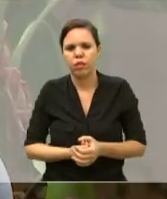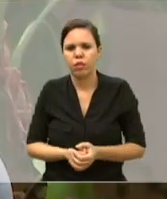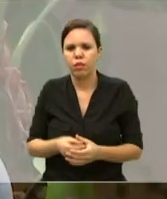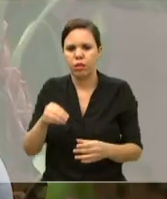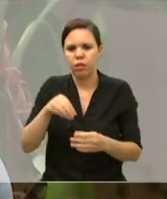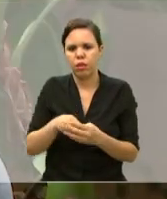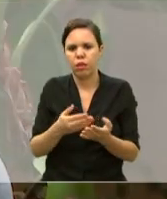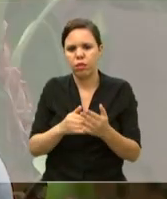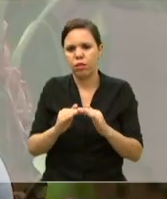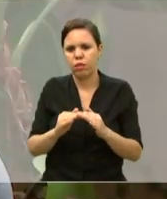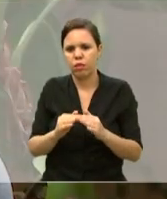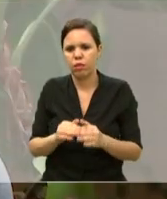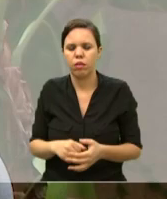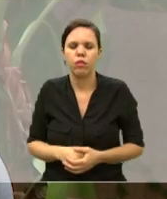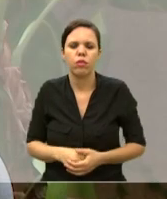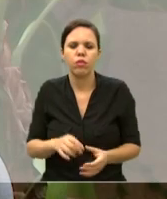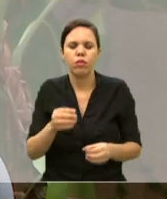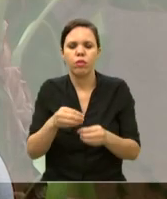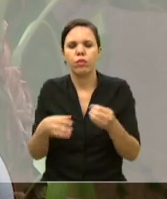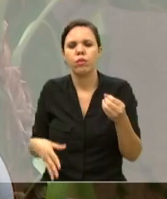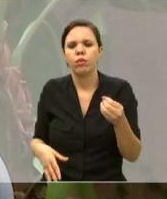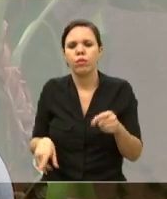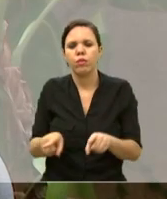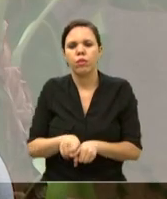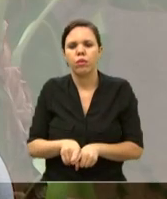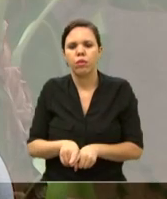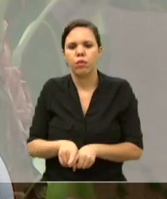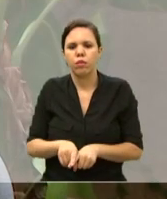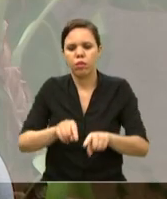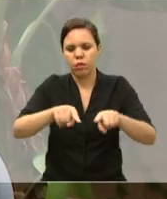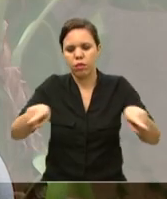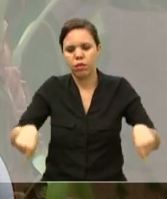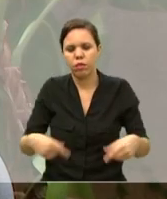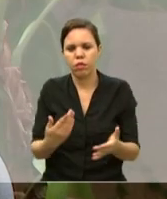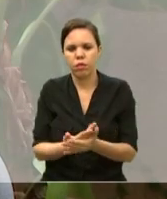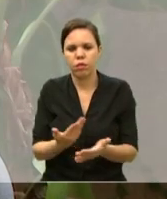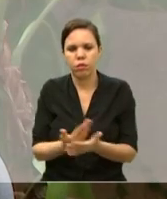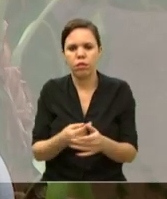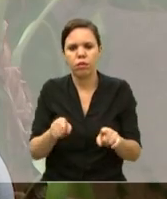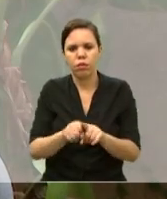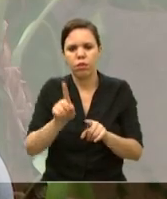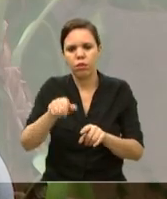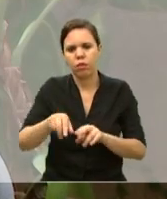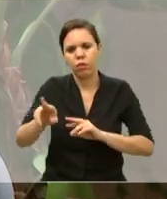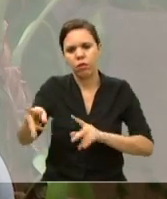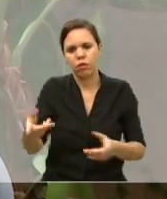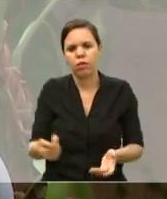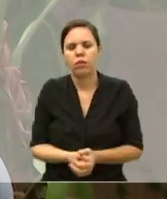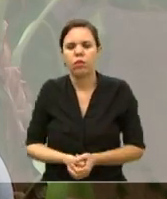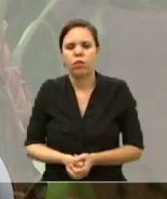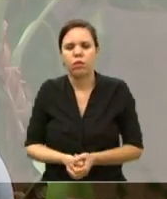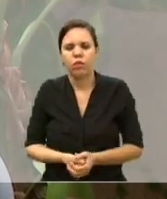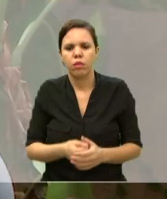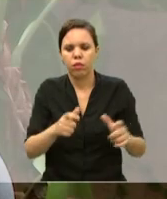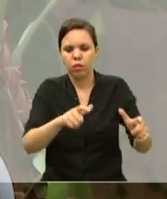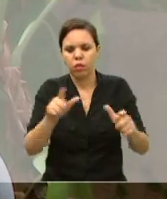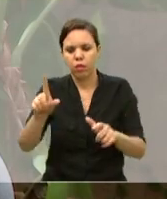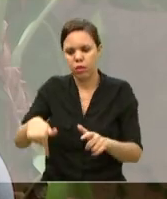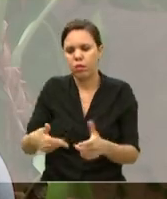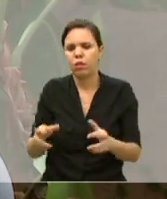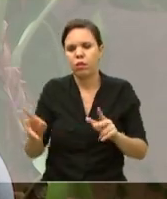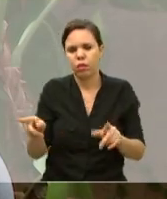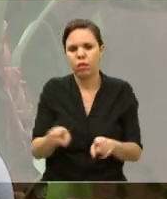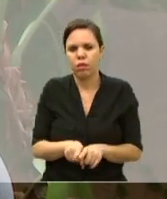da escola, né? Agora, além do conteúdo também, que eu vi que a sala de aula também é diferente, né? O espaço é